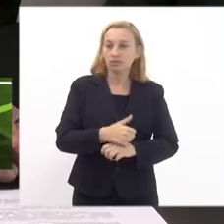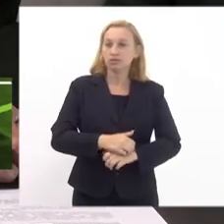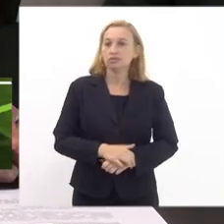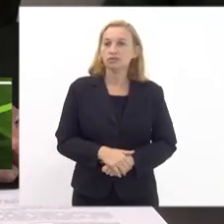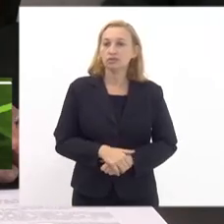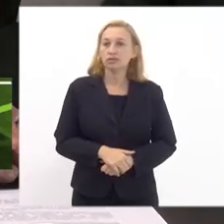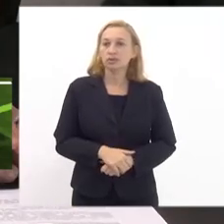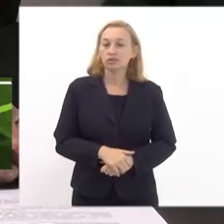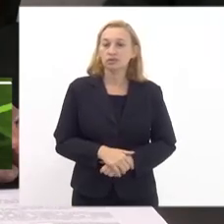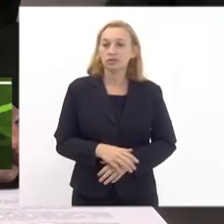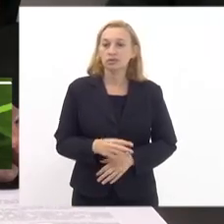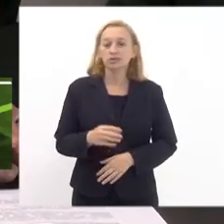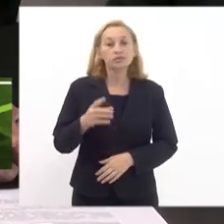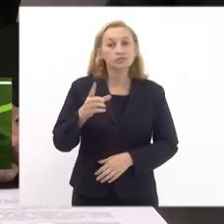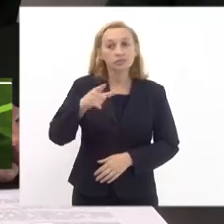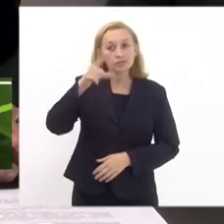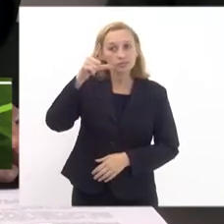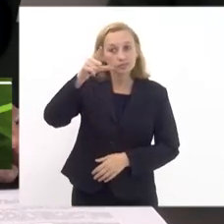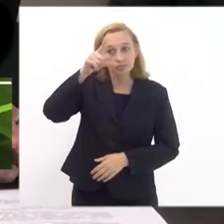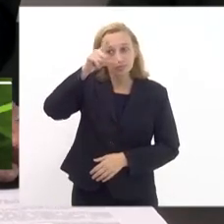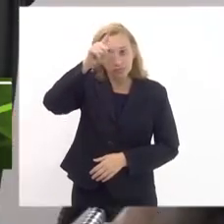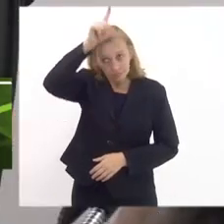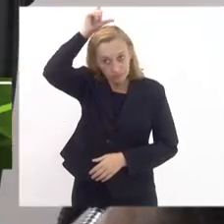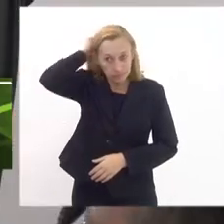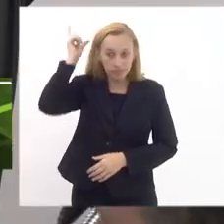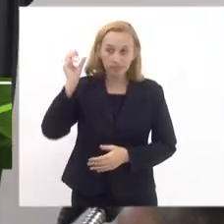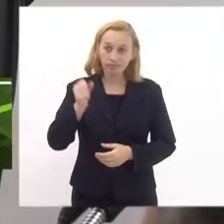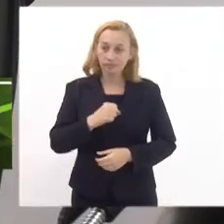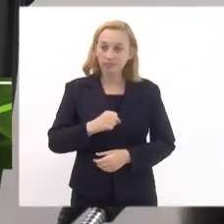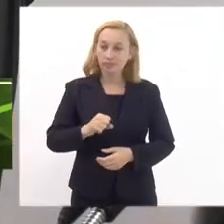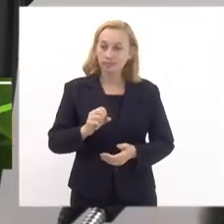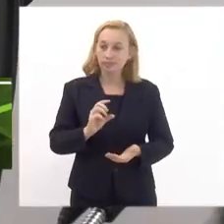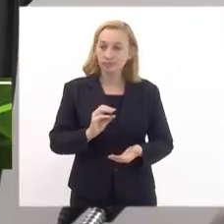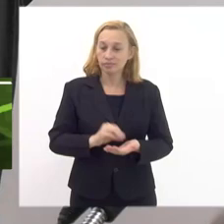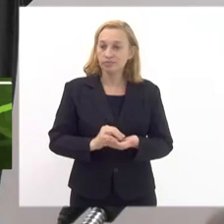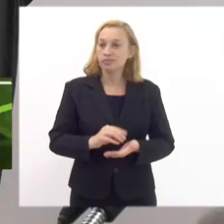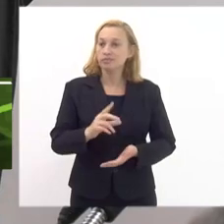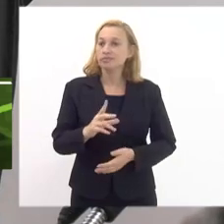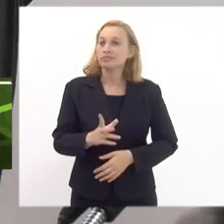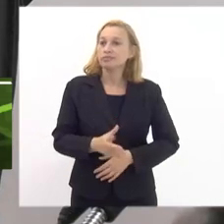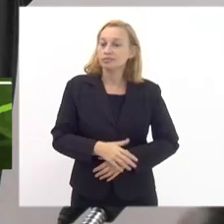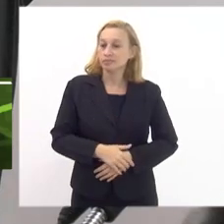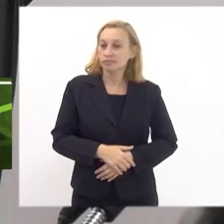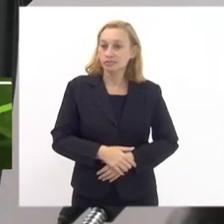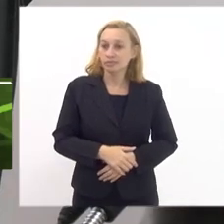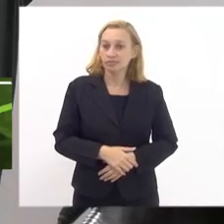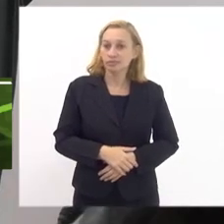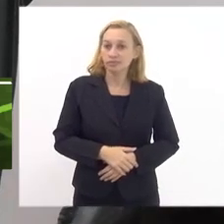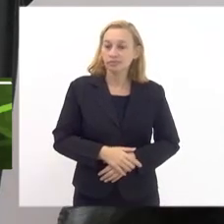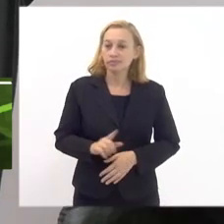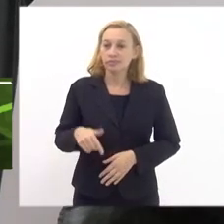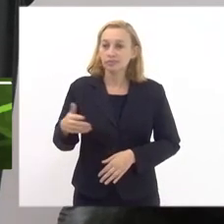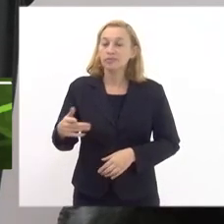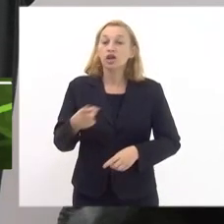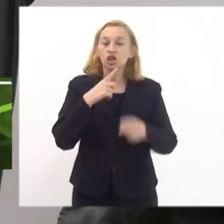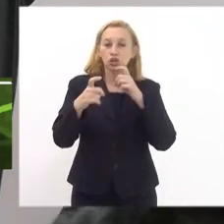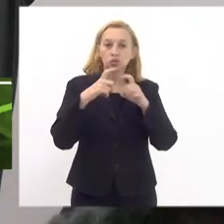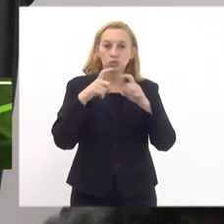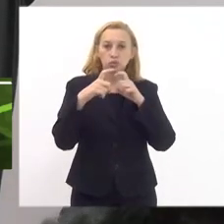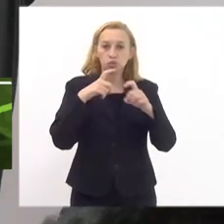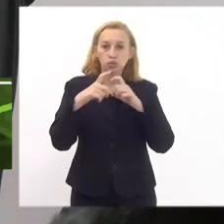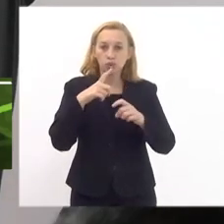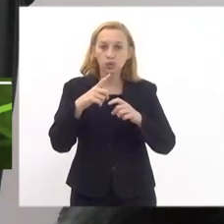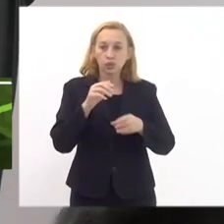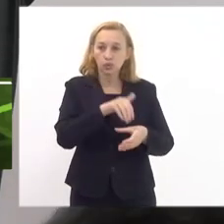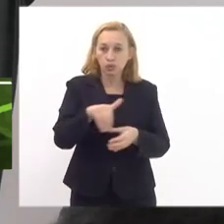tá? Muito obrigado. Eu sou relator do vencido, como Rosenberg não está presente, relator do vencido. Em discussão,